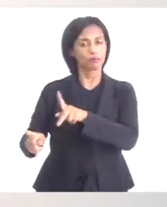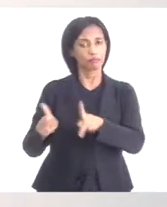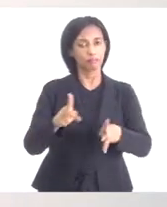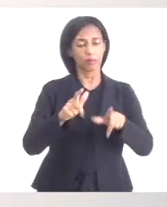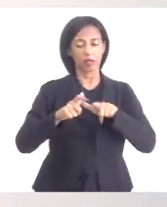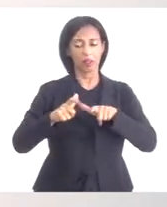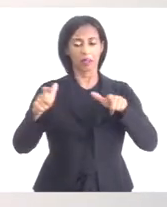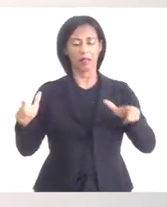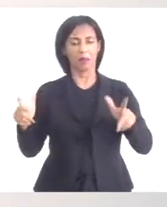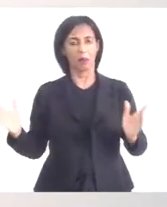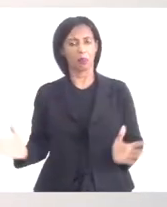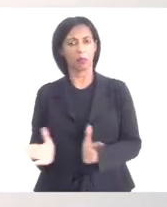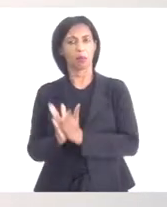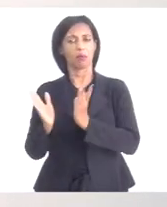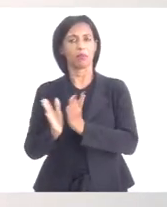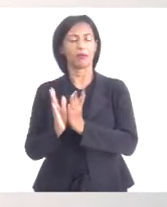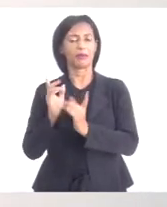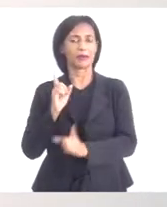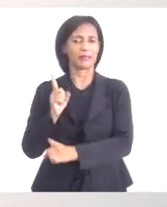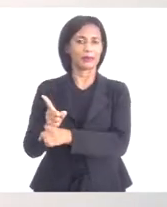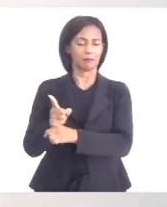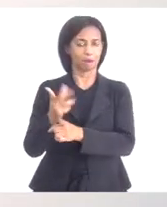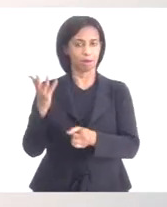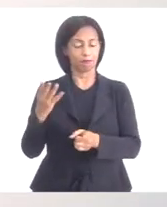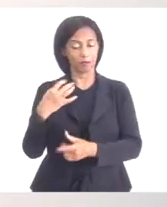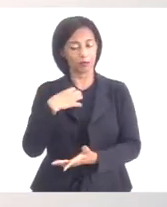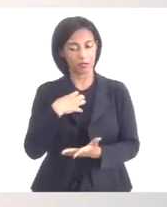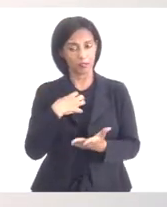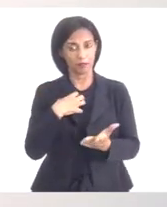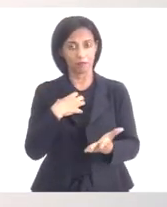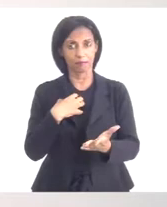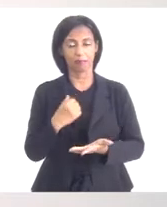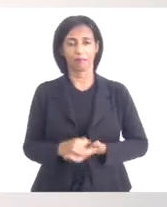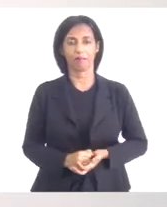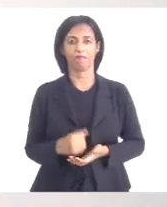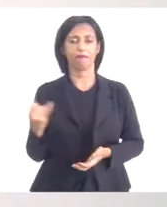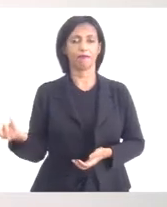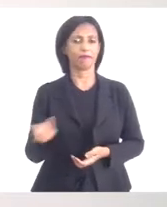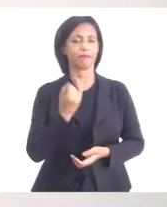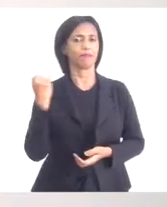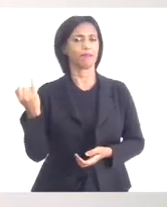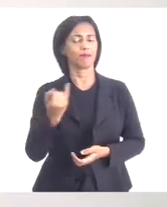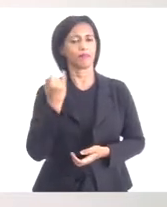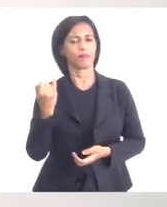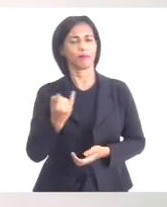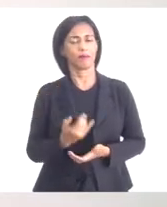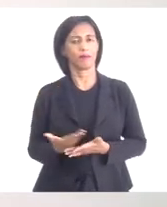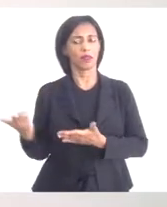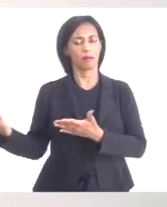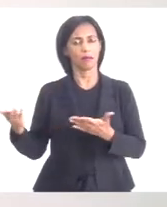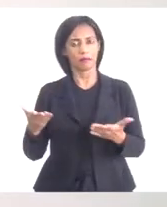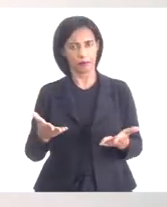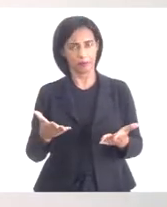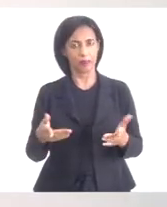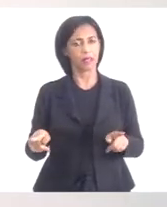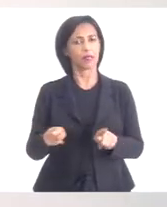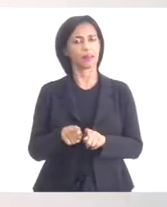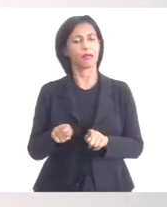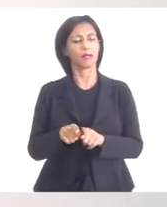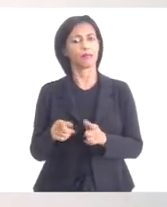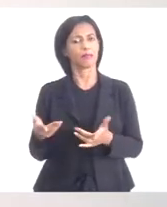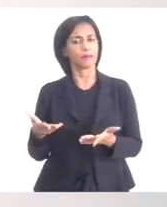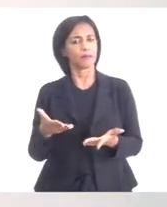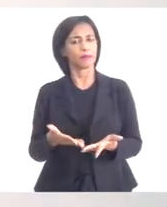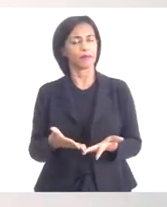e maior vulnerabilidade se encontra Então nesse sentido é fundamental trazer também